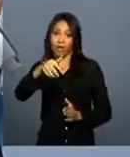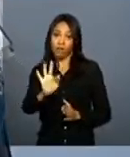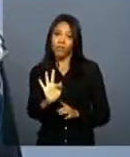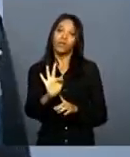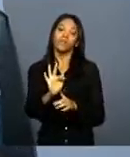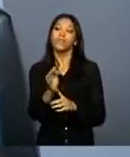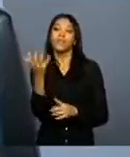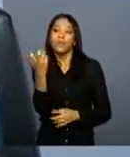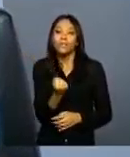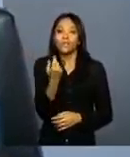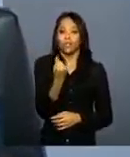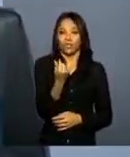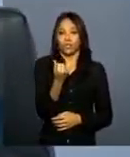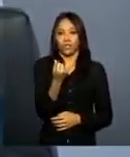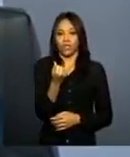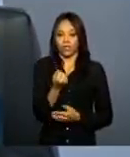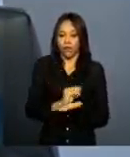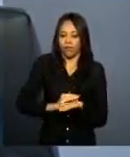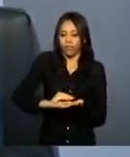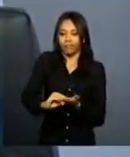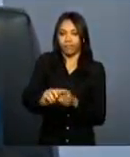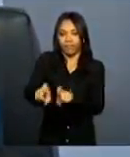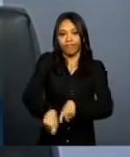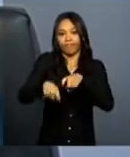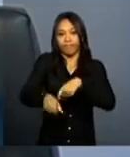e conseguir disparar um